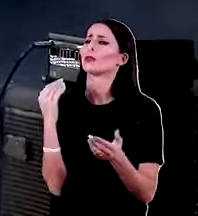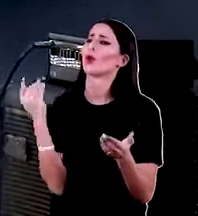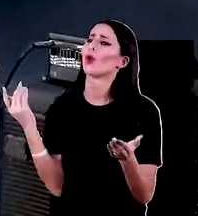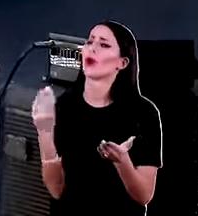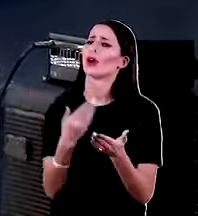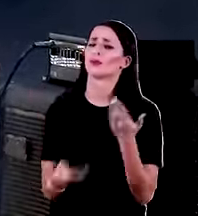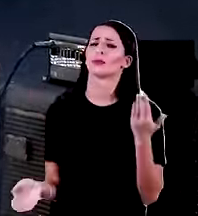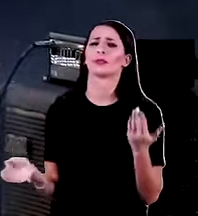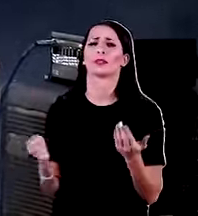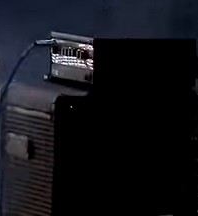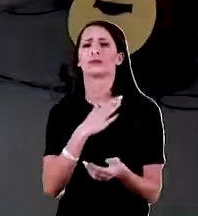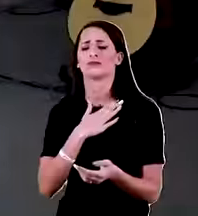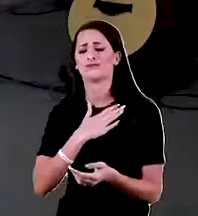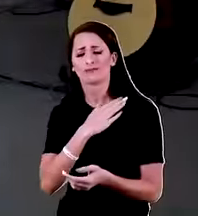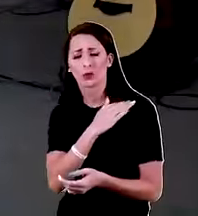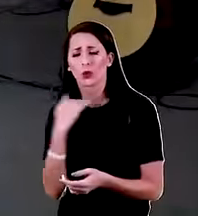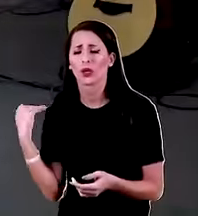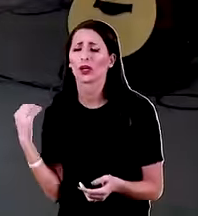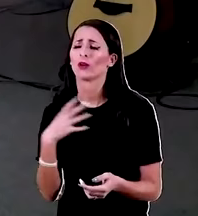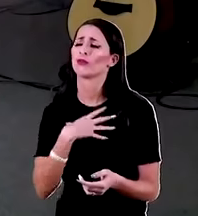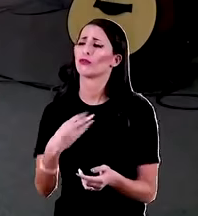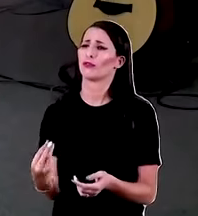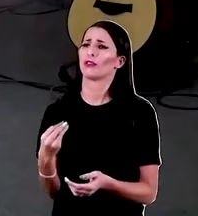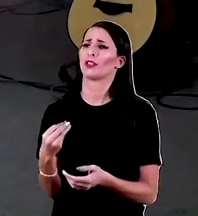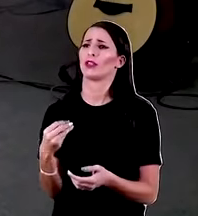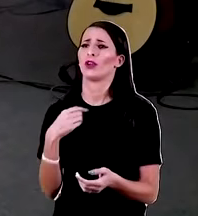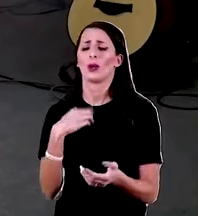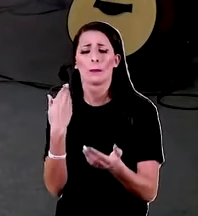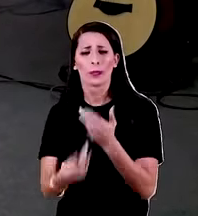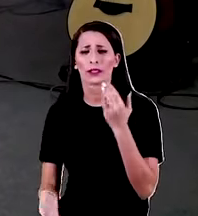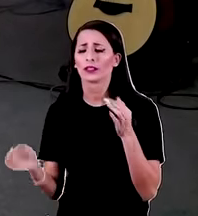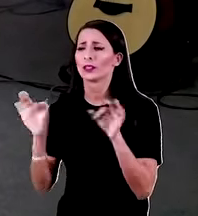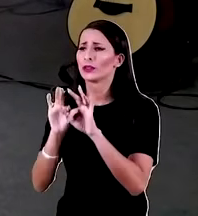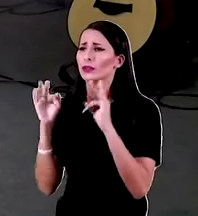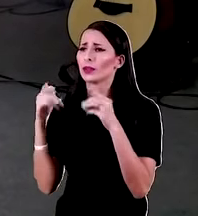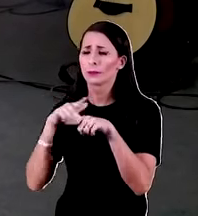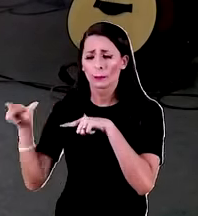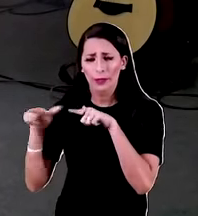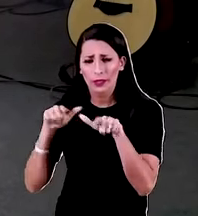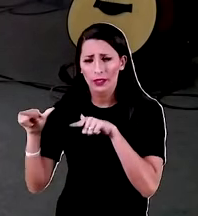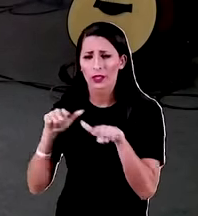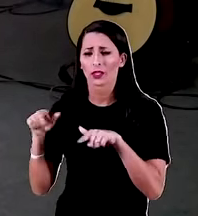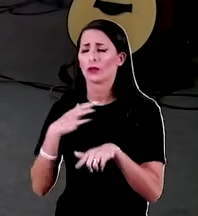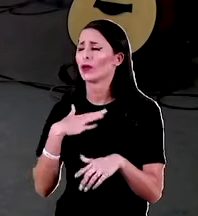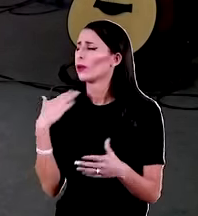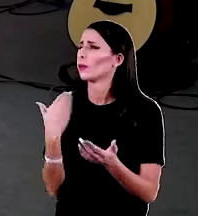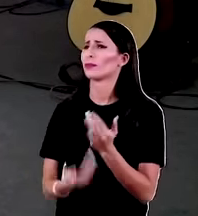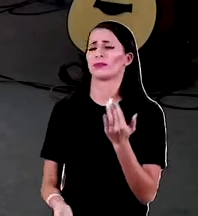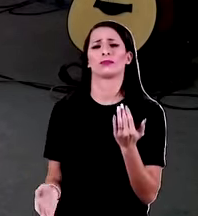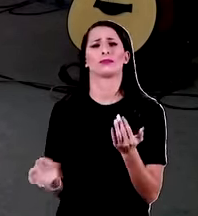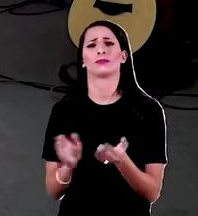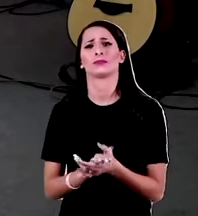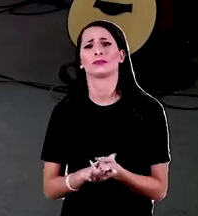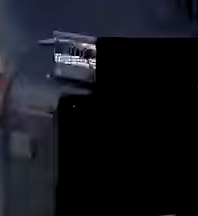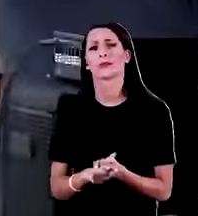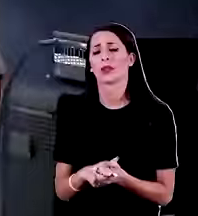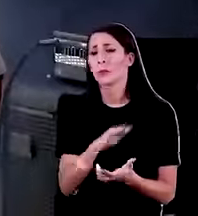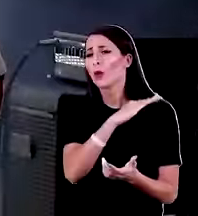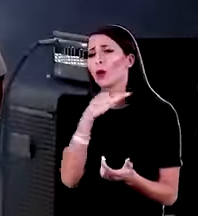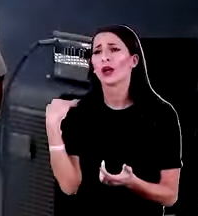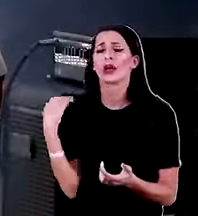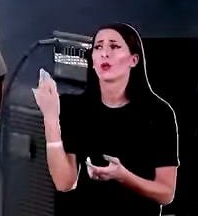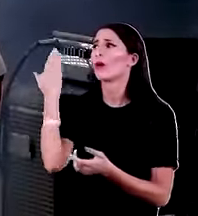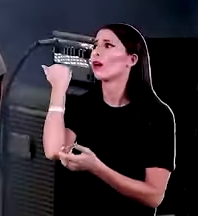filhos, eu perdi o meu emprego, como? Eu tô perdida. Como? Como foi isso? Eles morreram, Ruth.